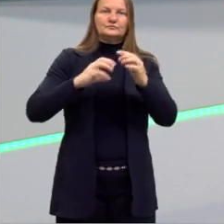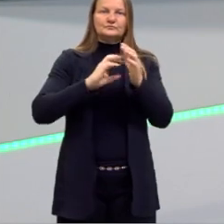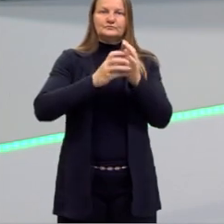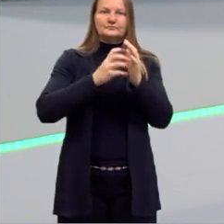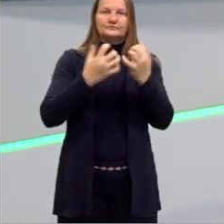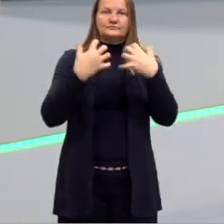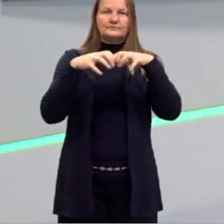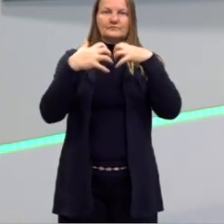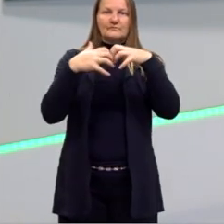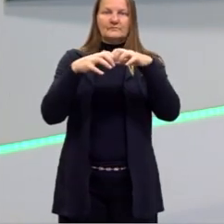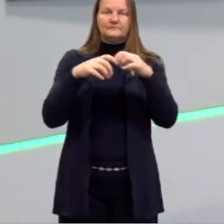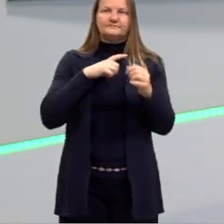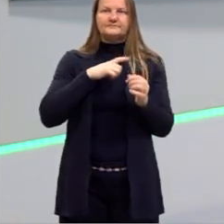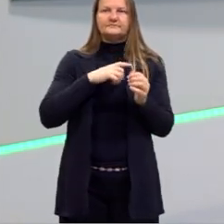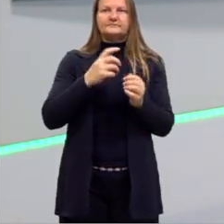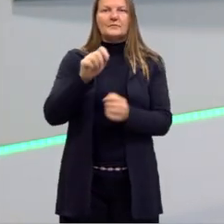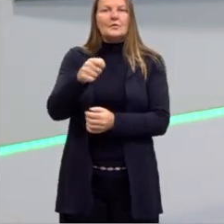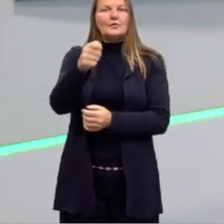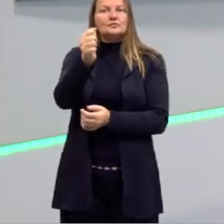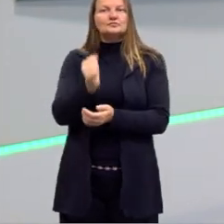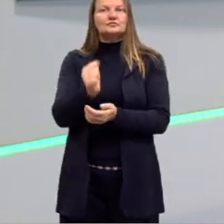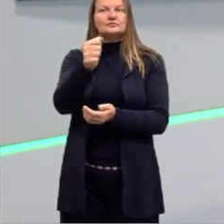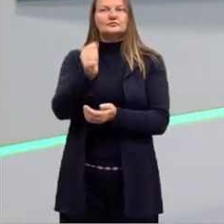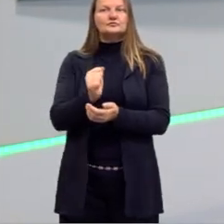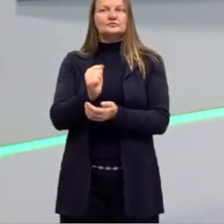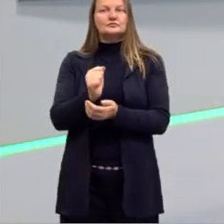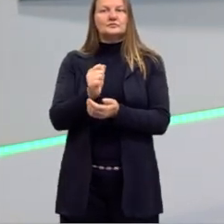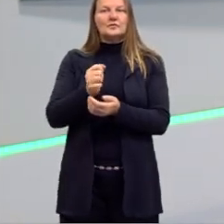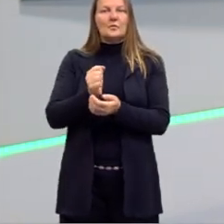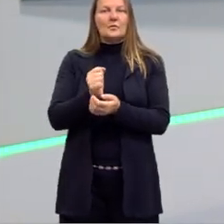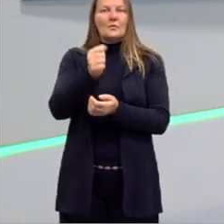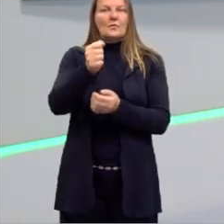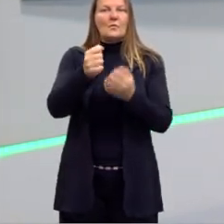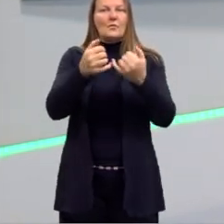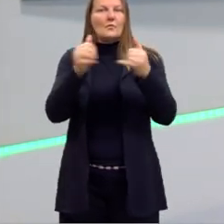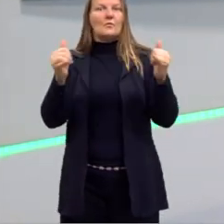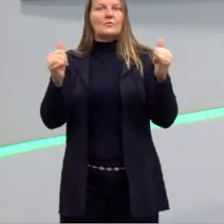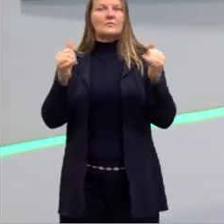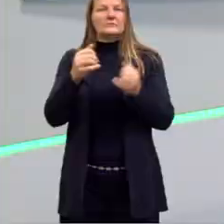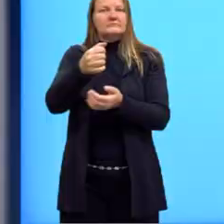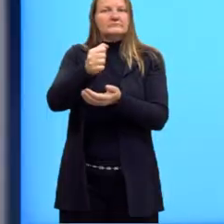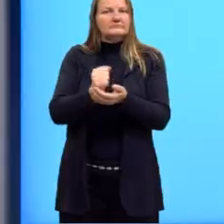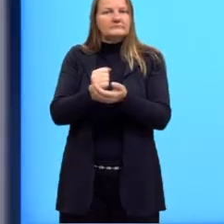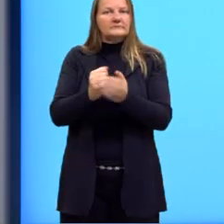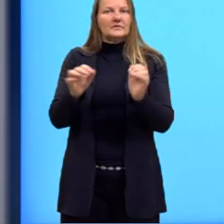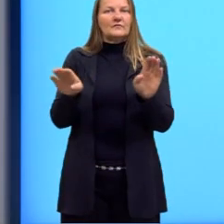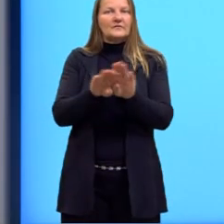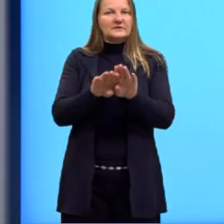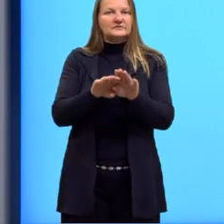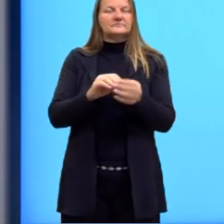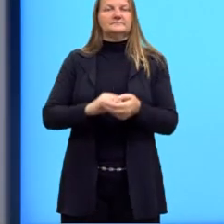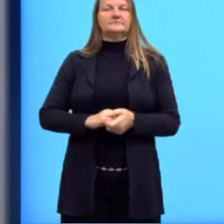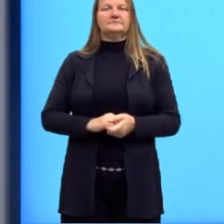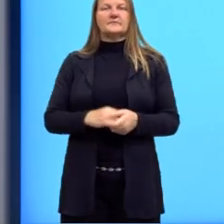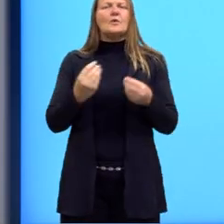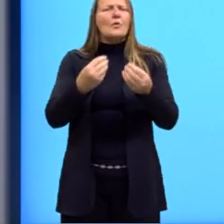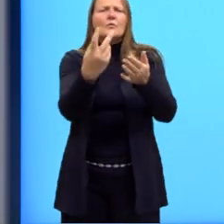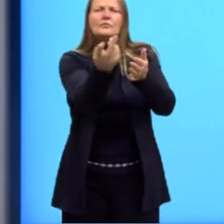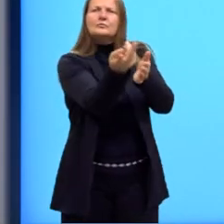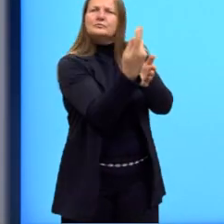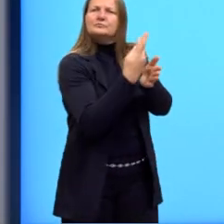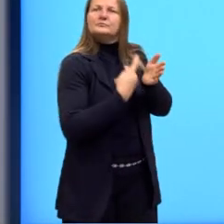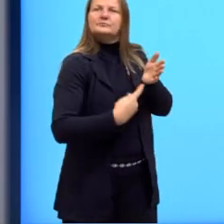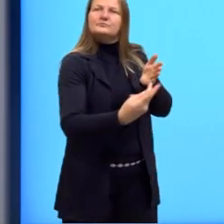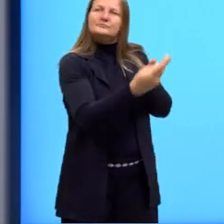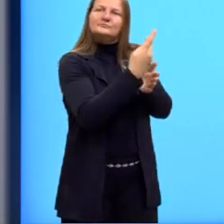uma chave né que a gente já viu também na na última aula como é que a gente pode desenhar nesse circuito uma forma mais simples para a gente